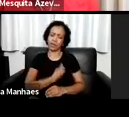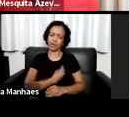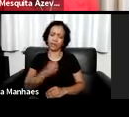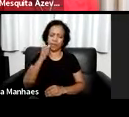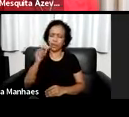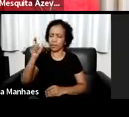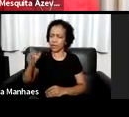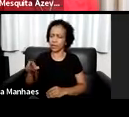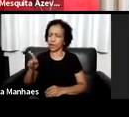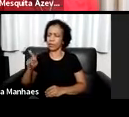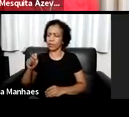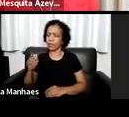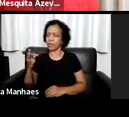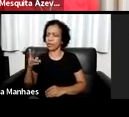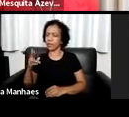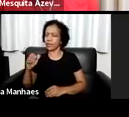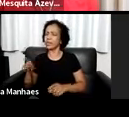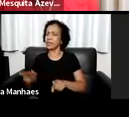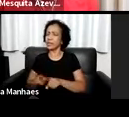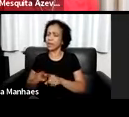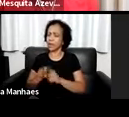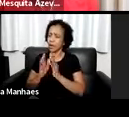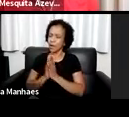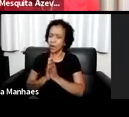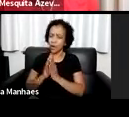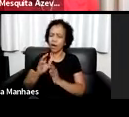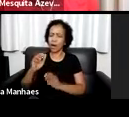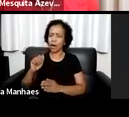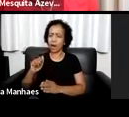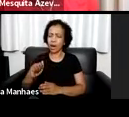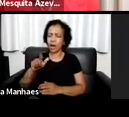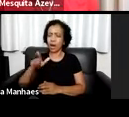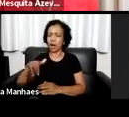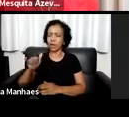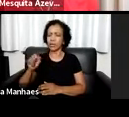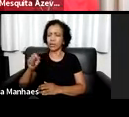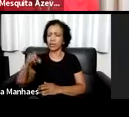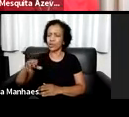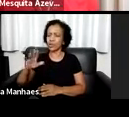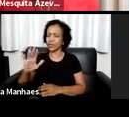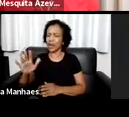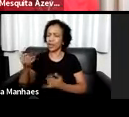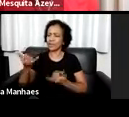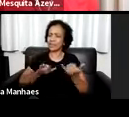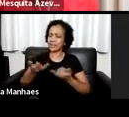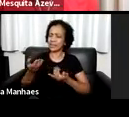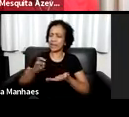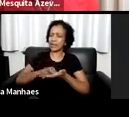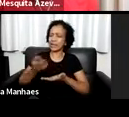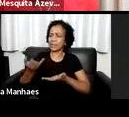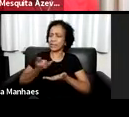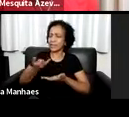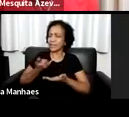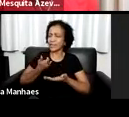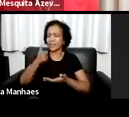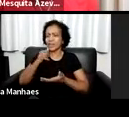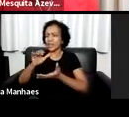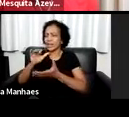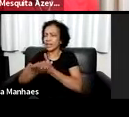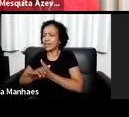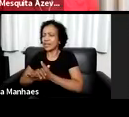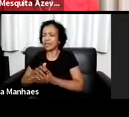Ó Deus, oramos pelo Alisson, e desde cedo recebemos as informações, a aflição, Pai Santo, da sua esposa,